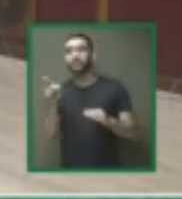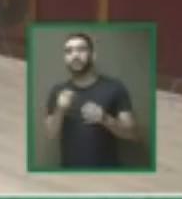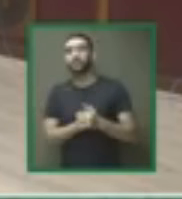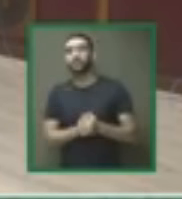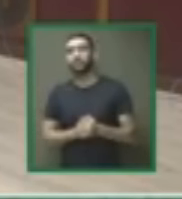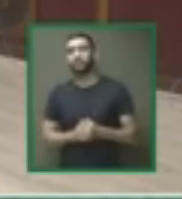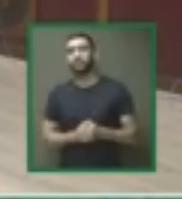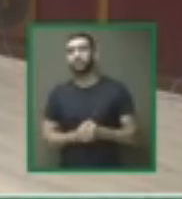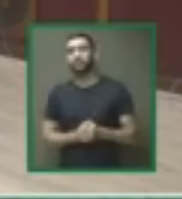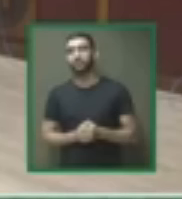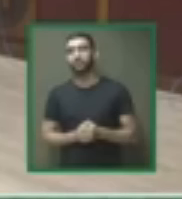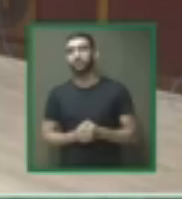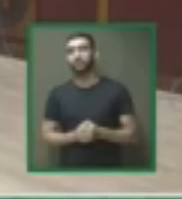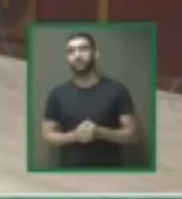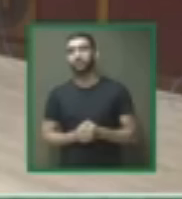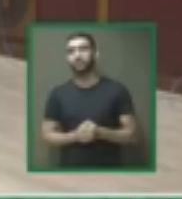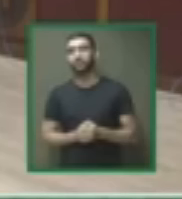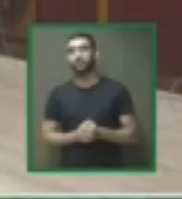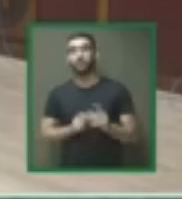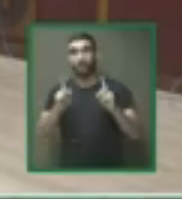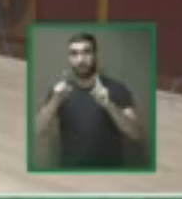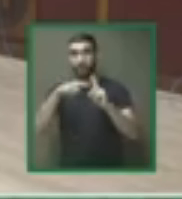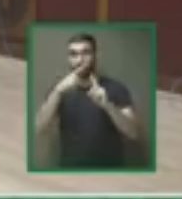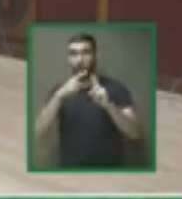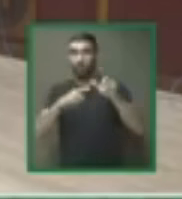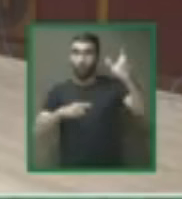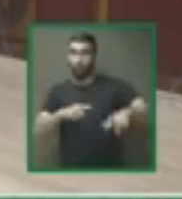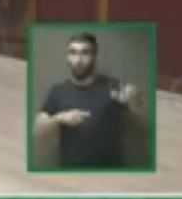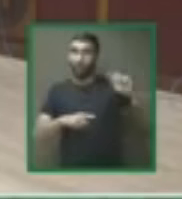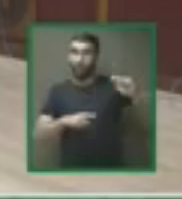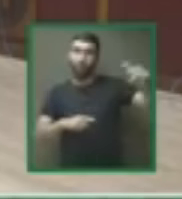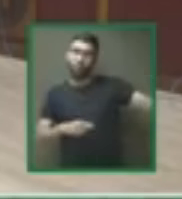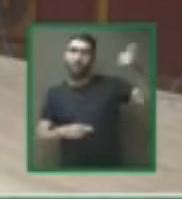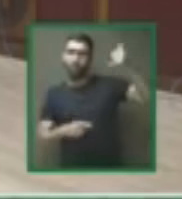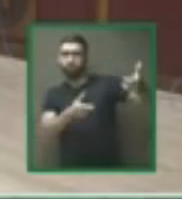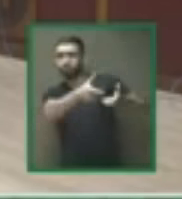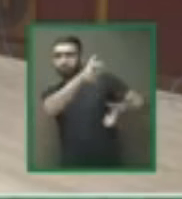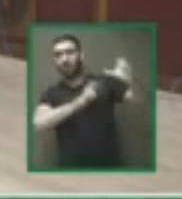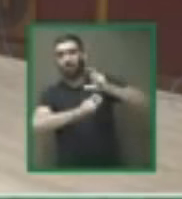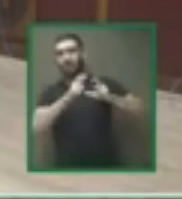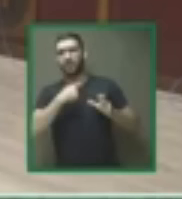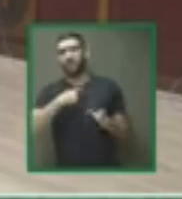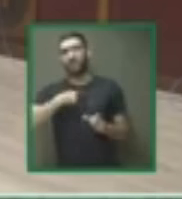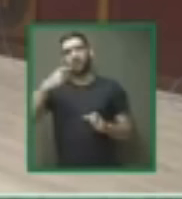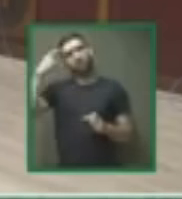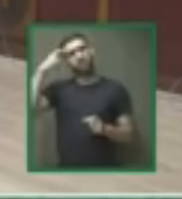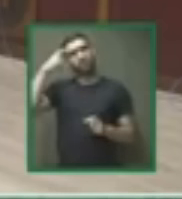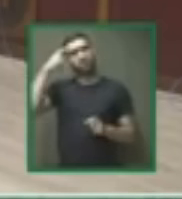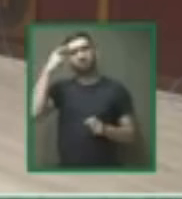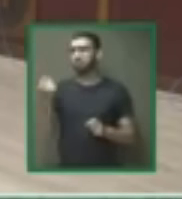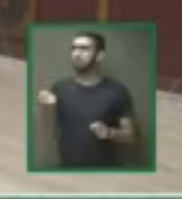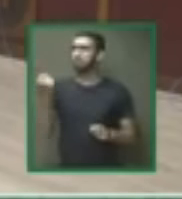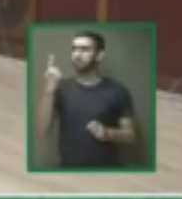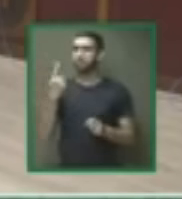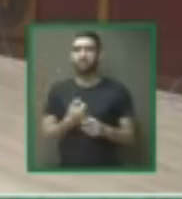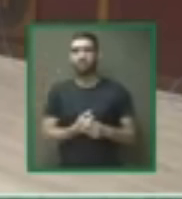Dois pontos. Primeiro, a ligação do Arthur me acusando. Eu até achei que fosse alguma situação que ele